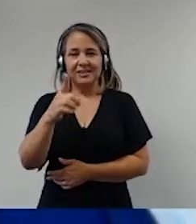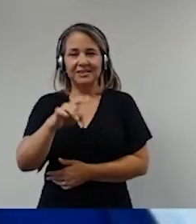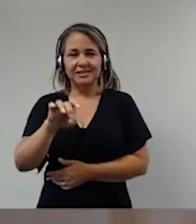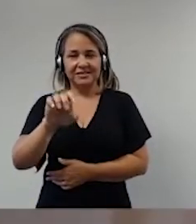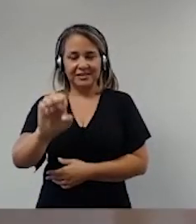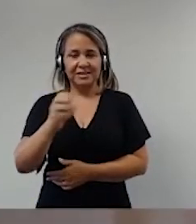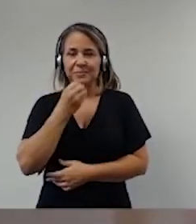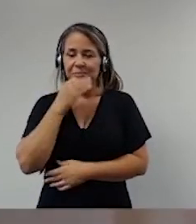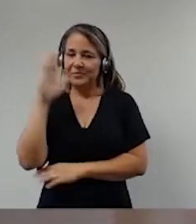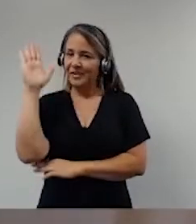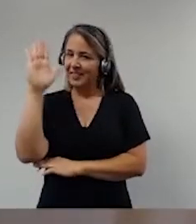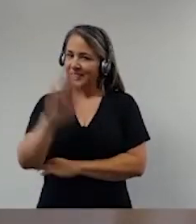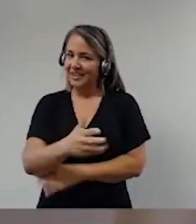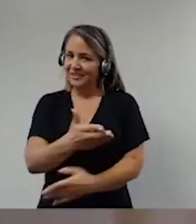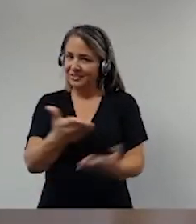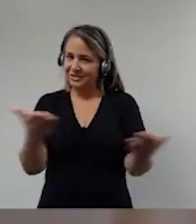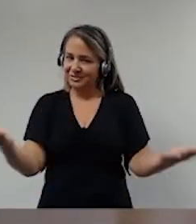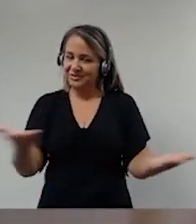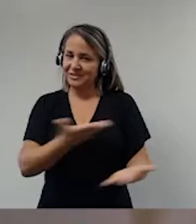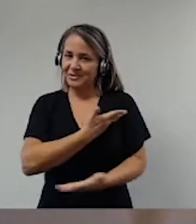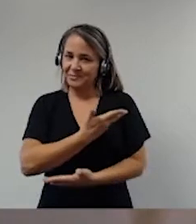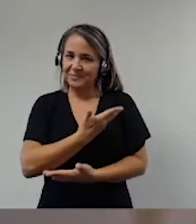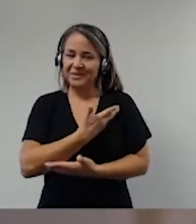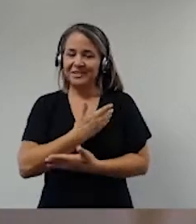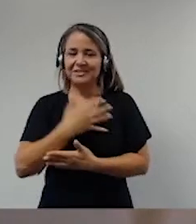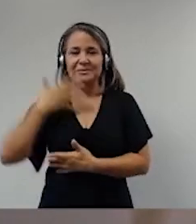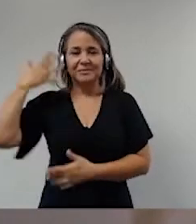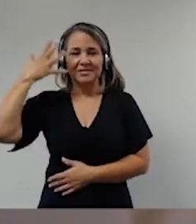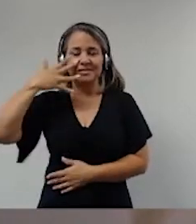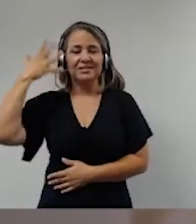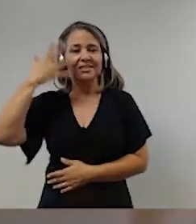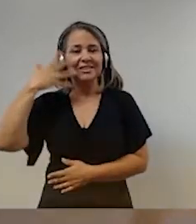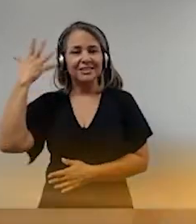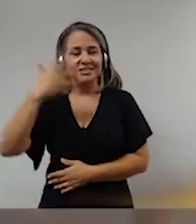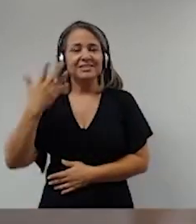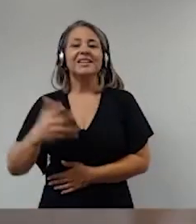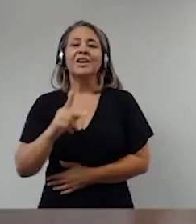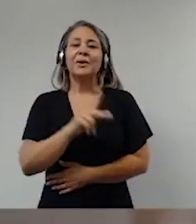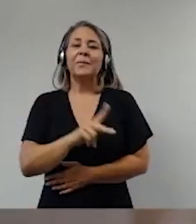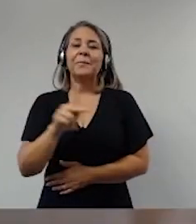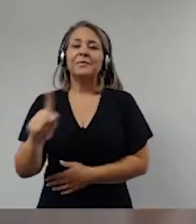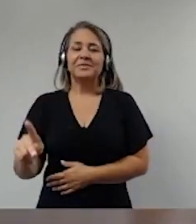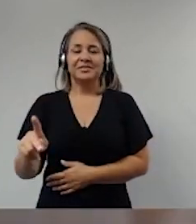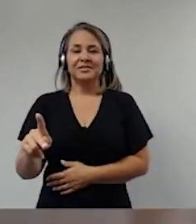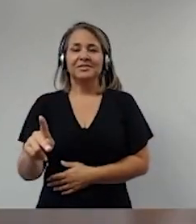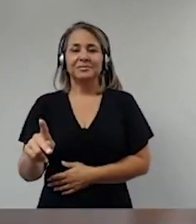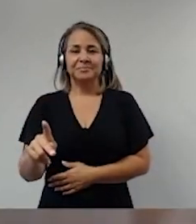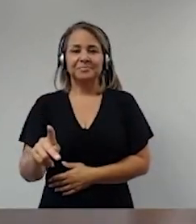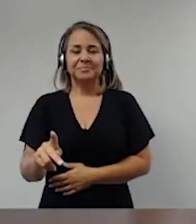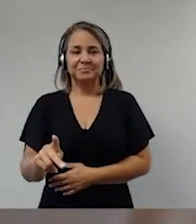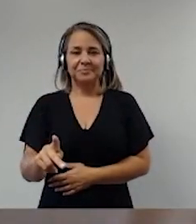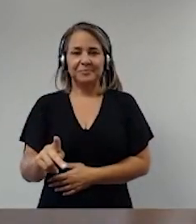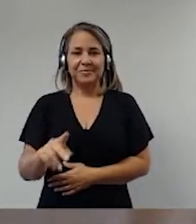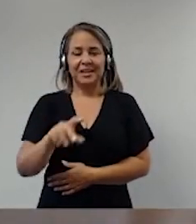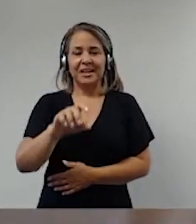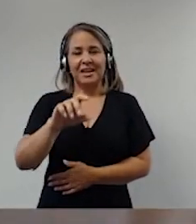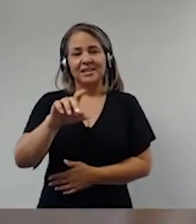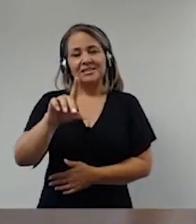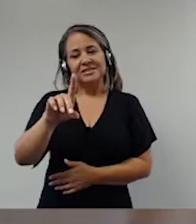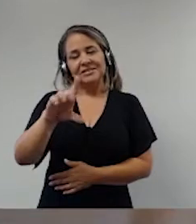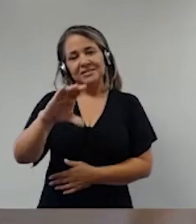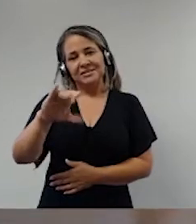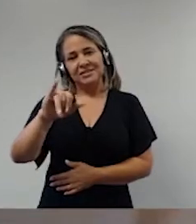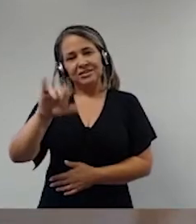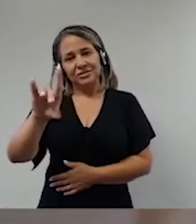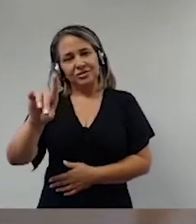Primeiro, boa tarde aí, meus parceiros palestrantes desse painel, inspirador professor Silvio Almeida, nossa